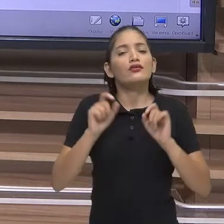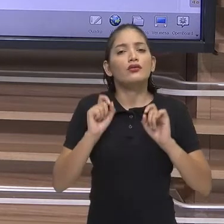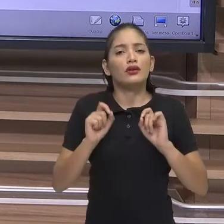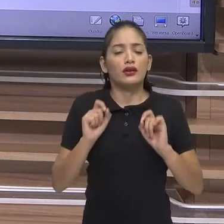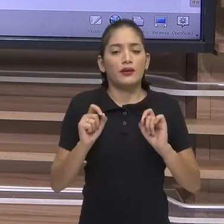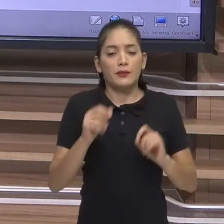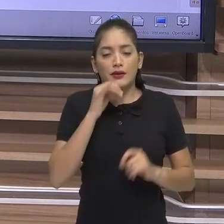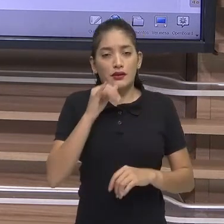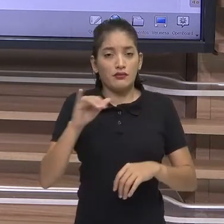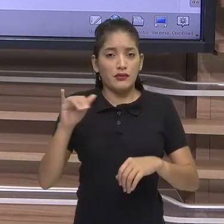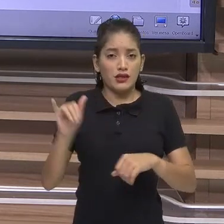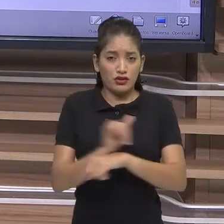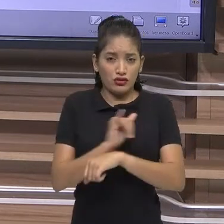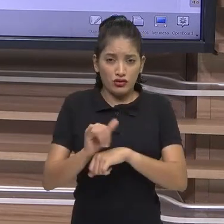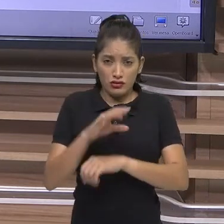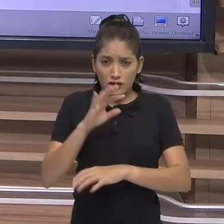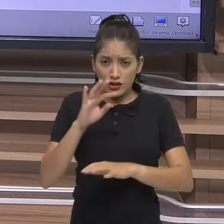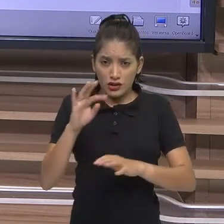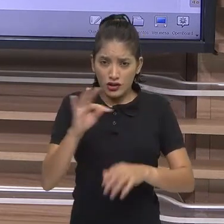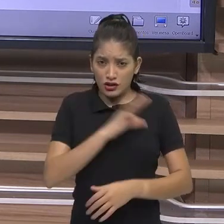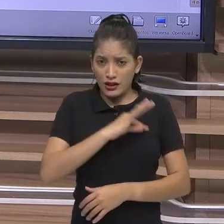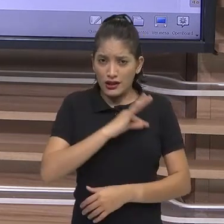seguinte, nessa técnica, né? Você vai,